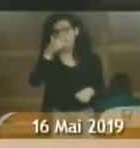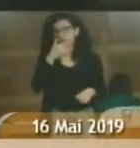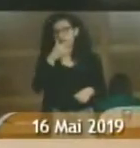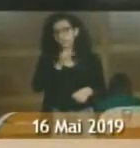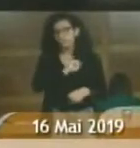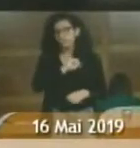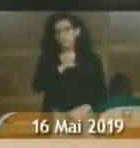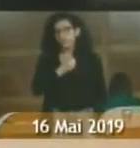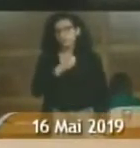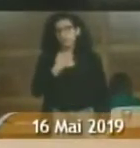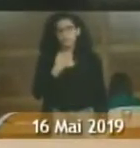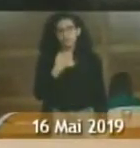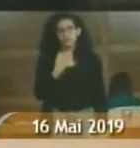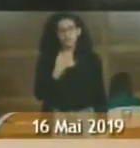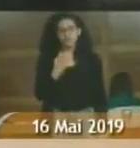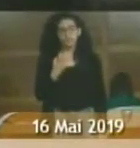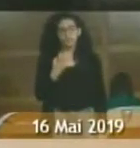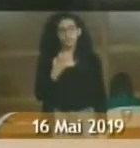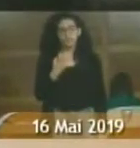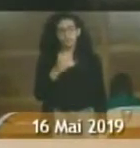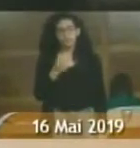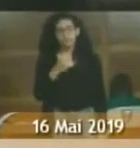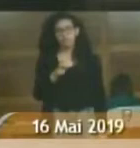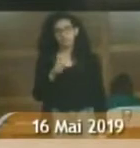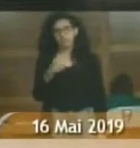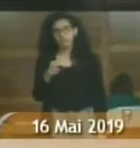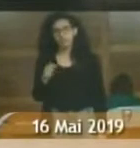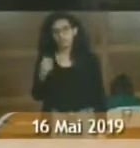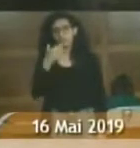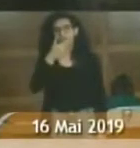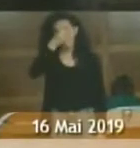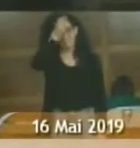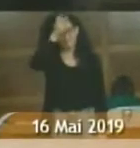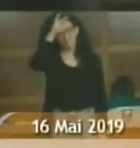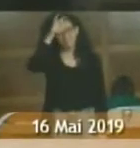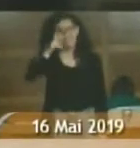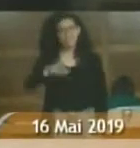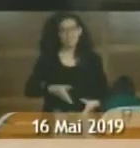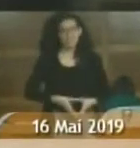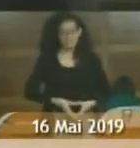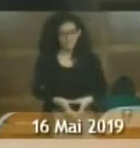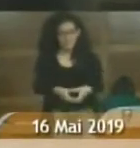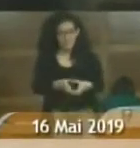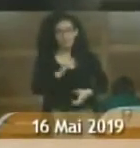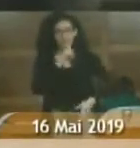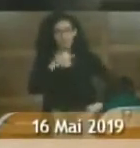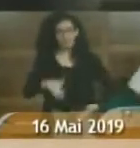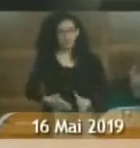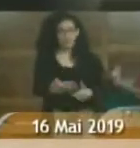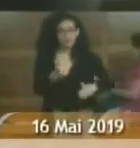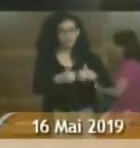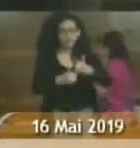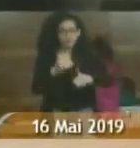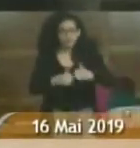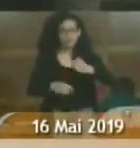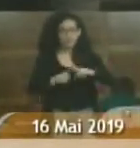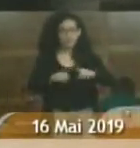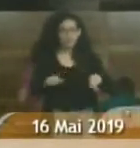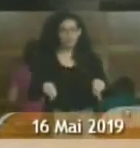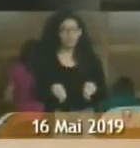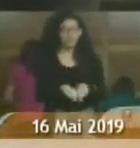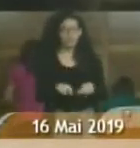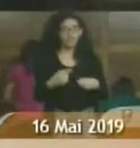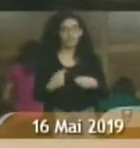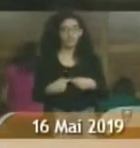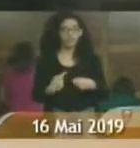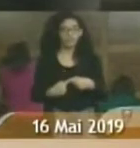número 1057, indicando ao prefeito municipal o manilhamento do campo de futebol localizado na rodovia Procurador Haroldo Fernandes